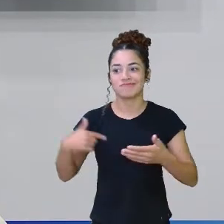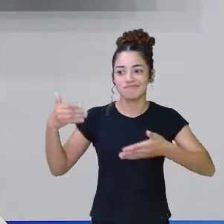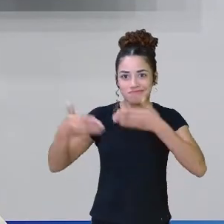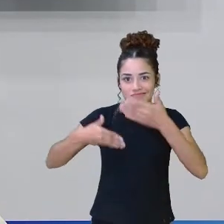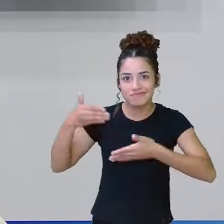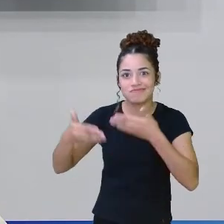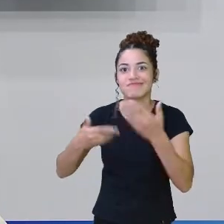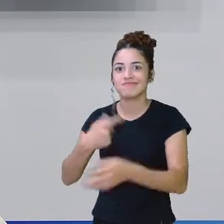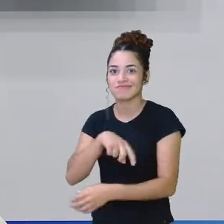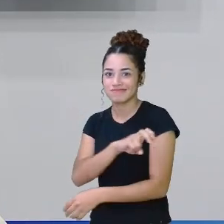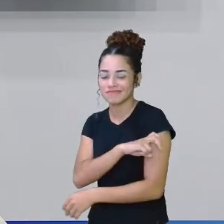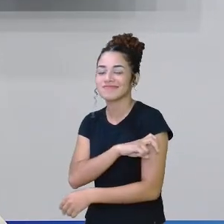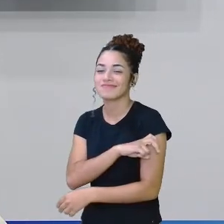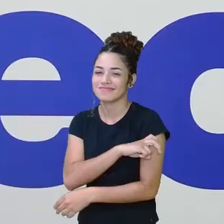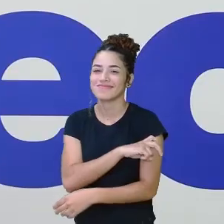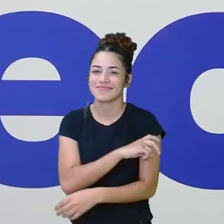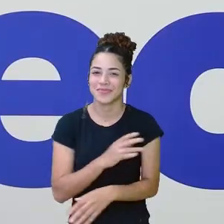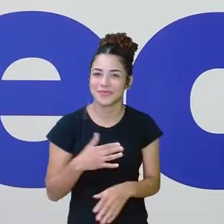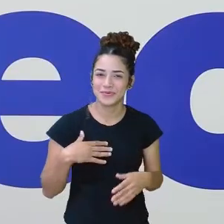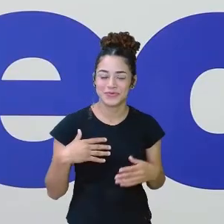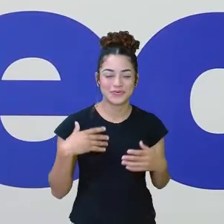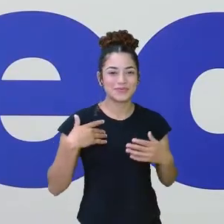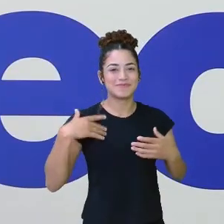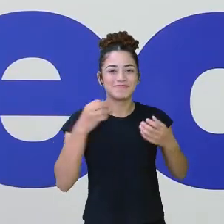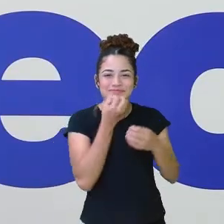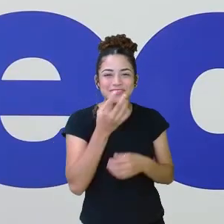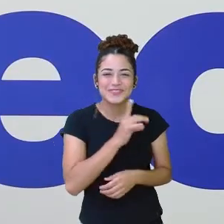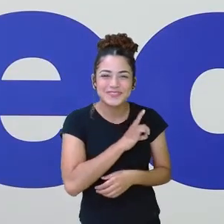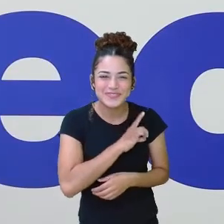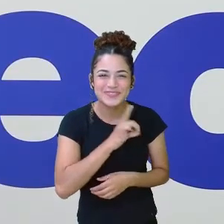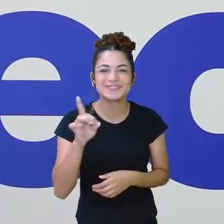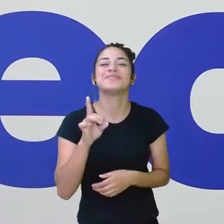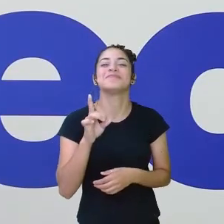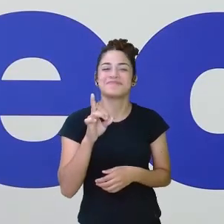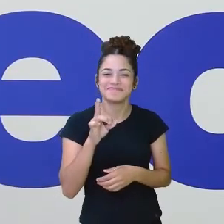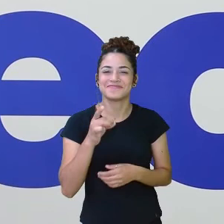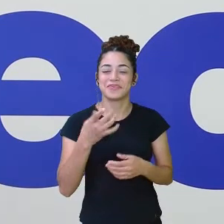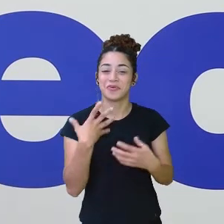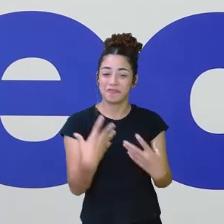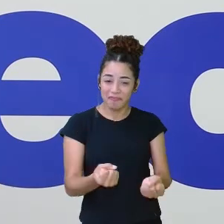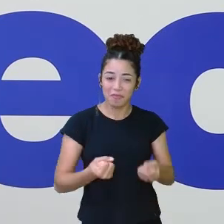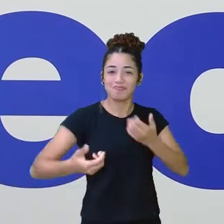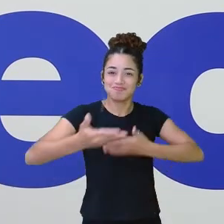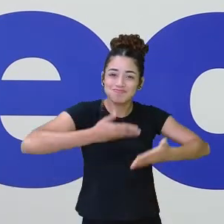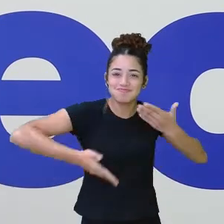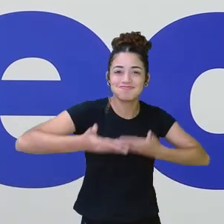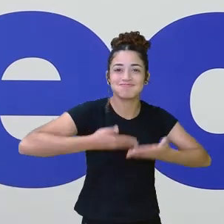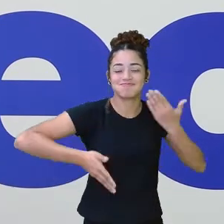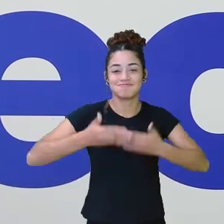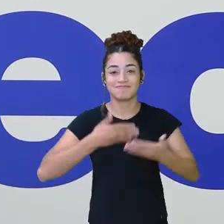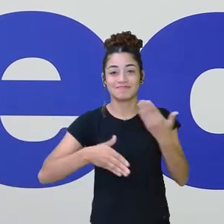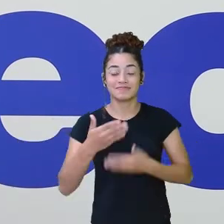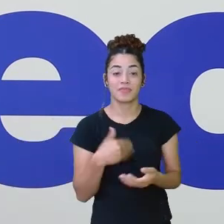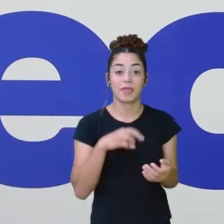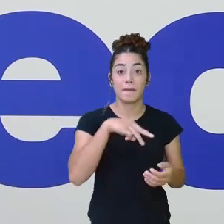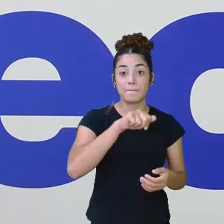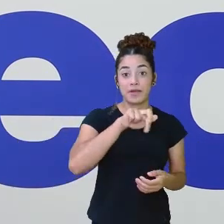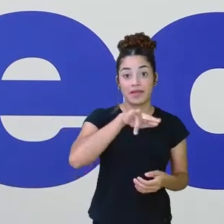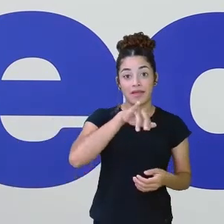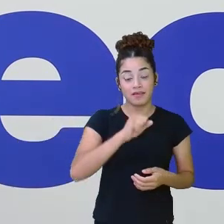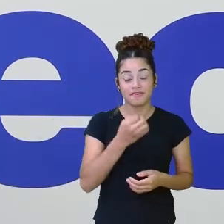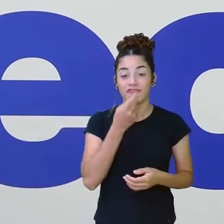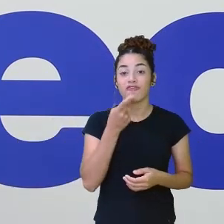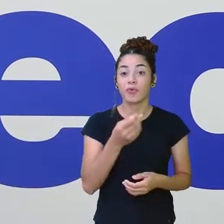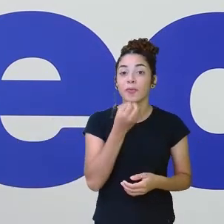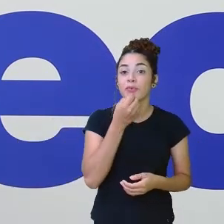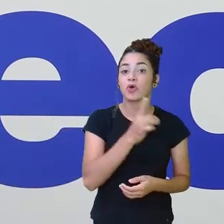participação do quinto ano. Tô doida para dizer, vamos embora. Bom dia. Vamos interagir. Por enquanto, a Maria está aqui com a gente dando um bom dia, professora.